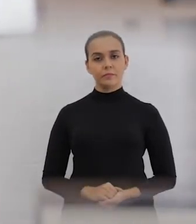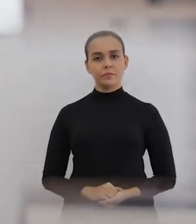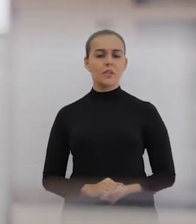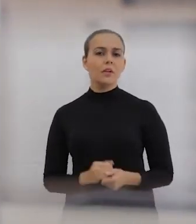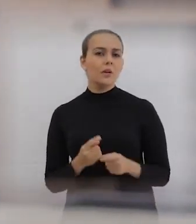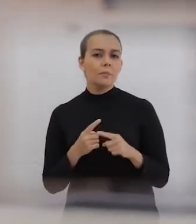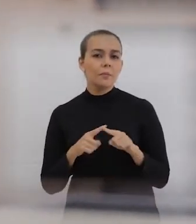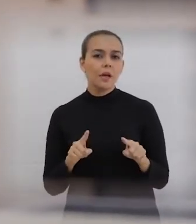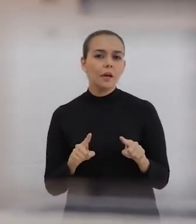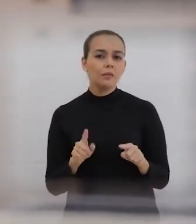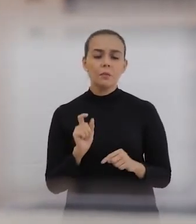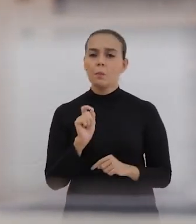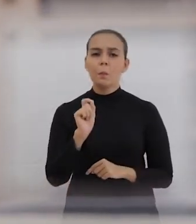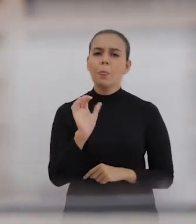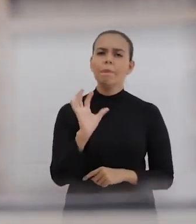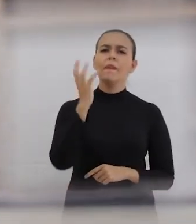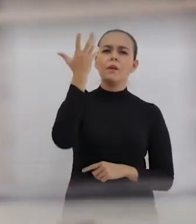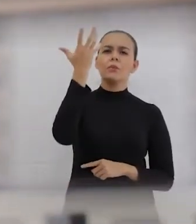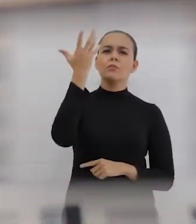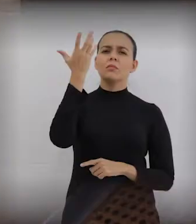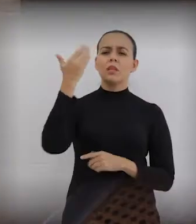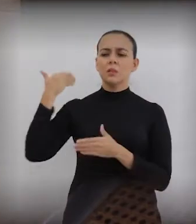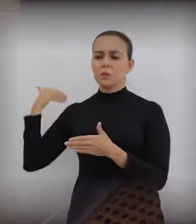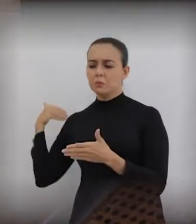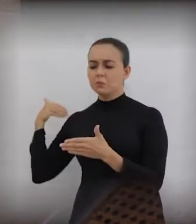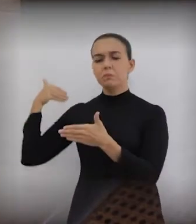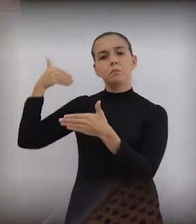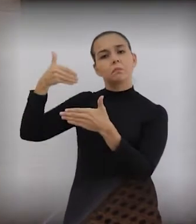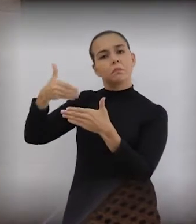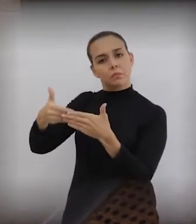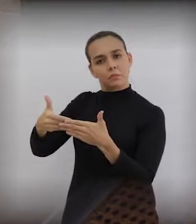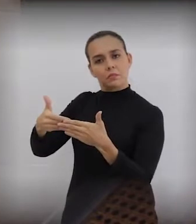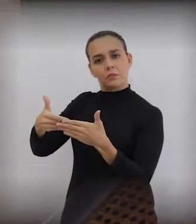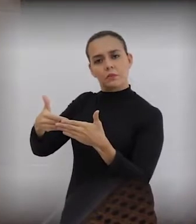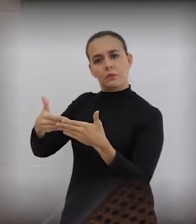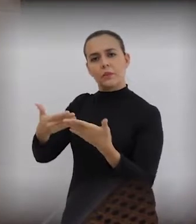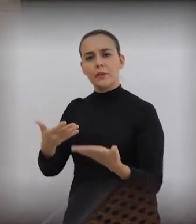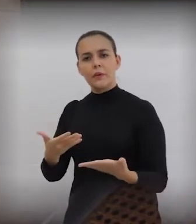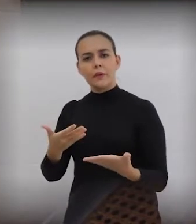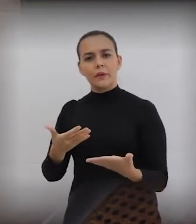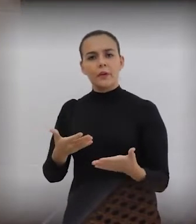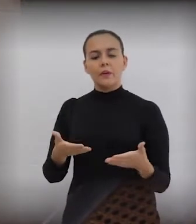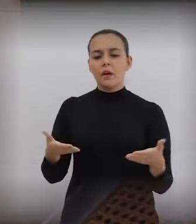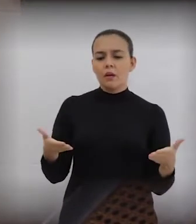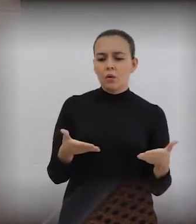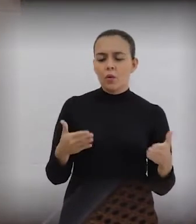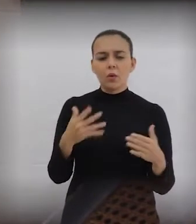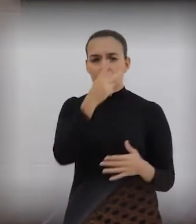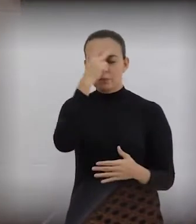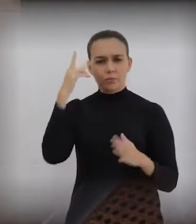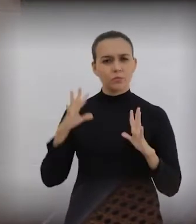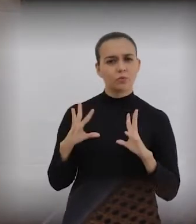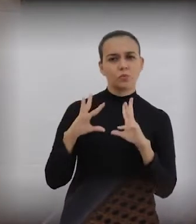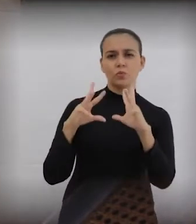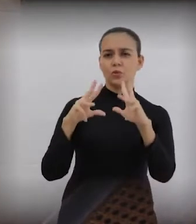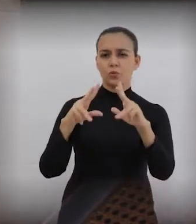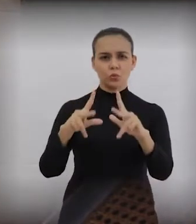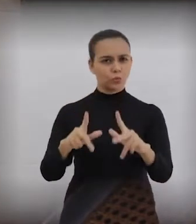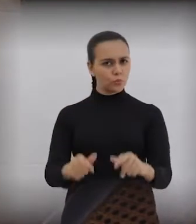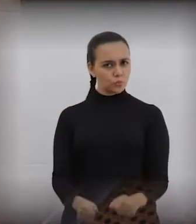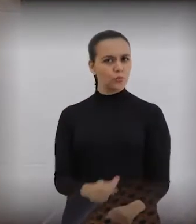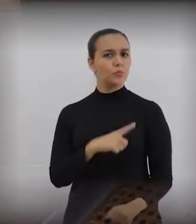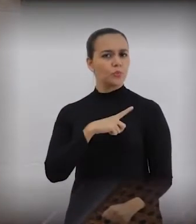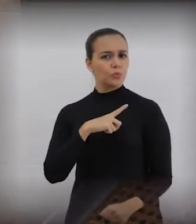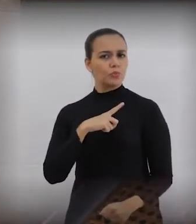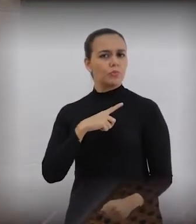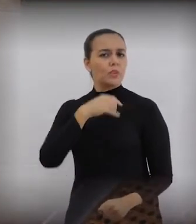Mas eu acho que o que acontece de uns tempos para cá, na medida em que a gente empoderou todo mundo, em que todo mundo